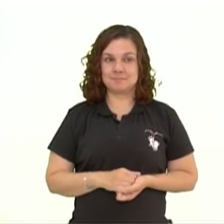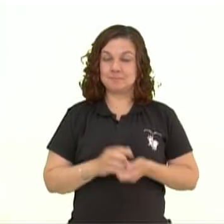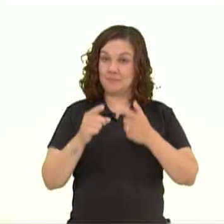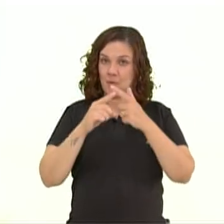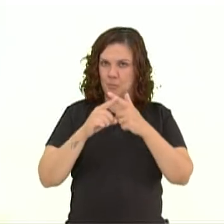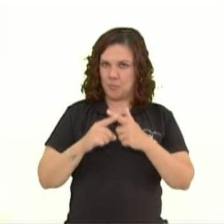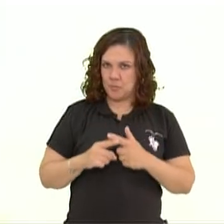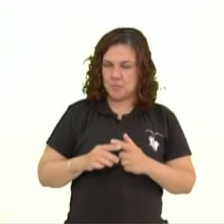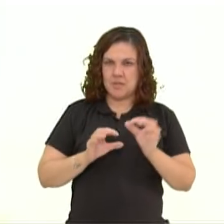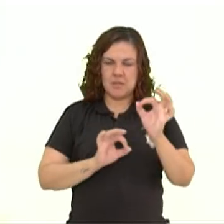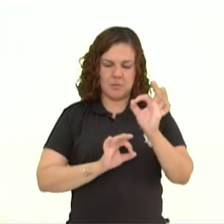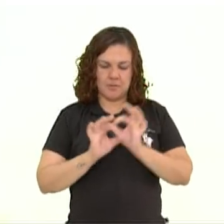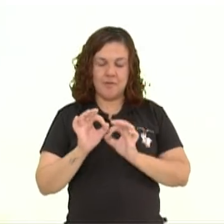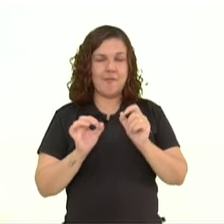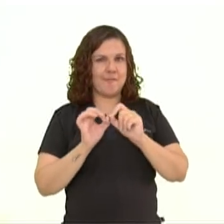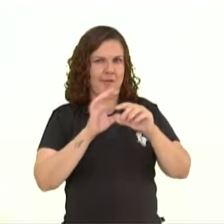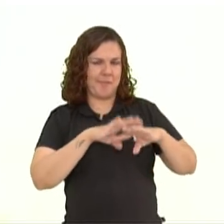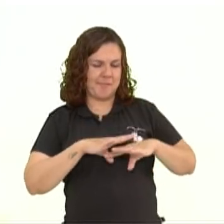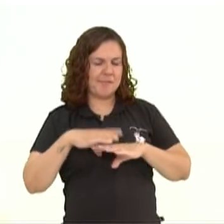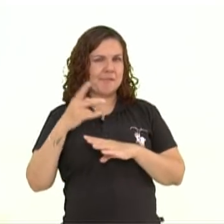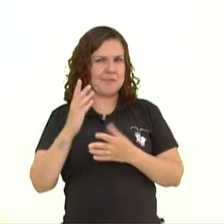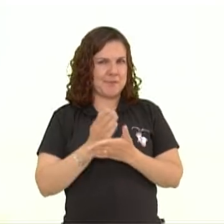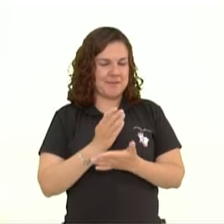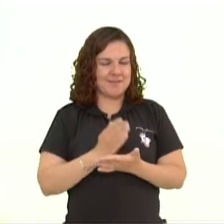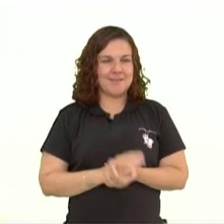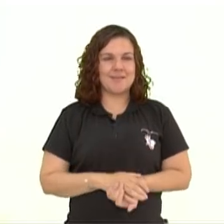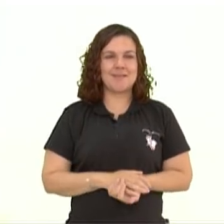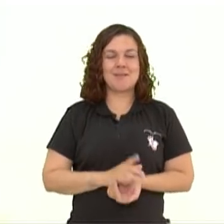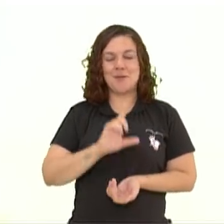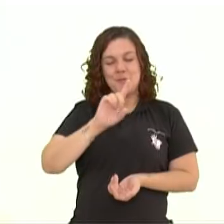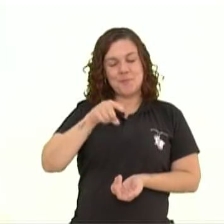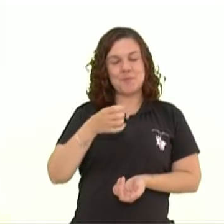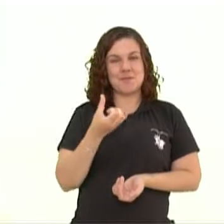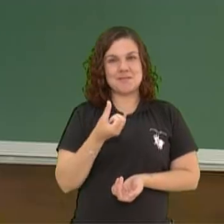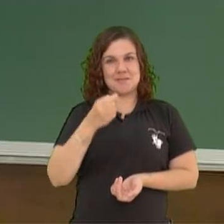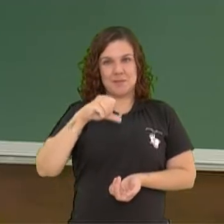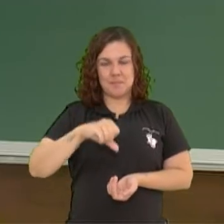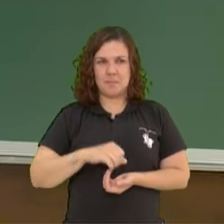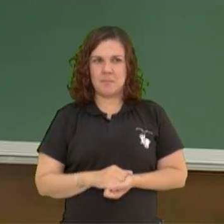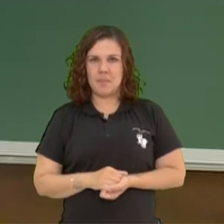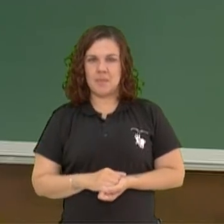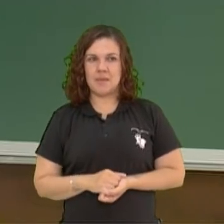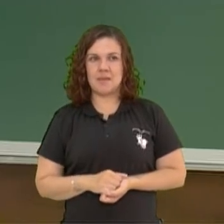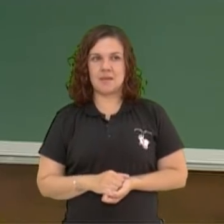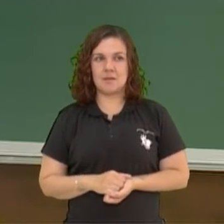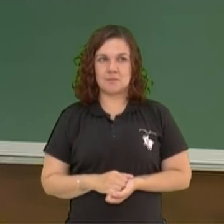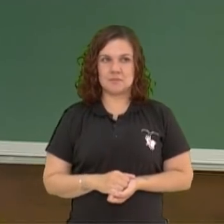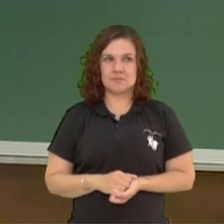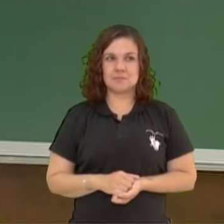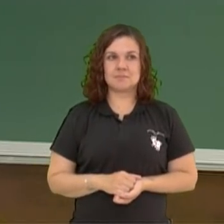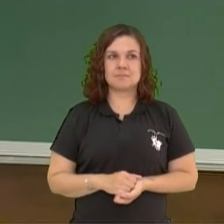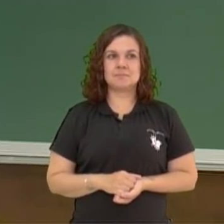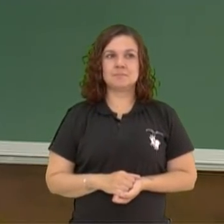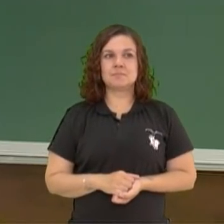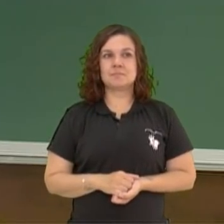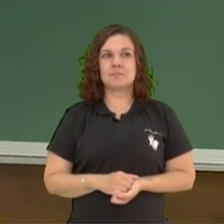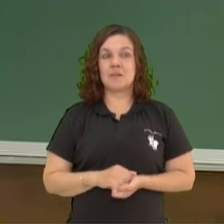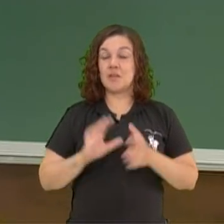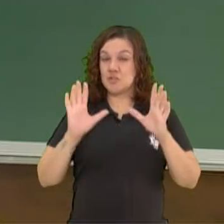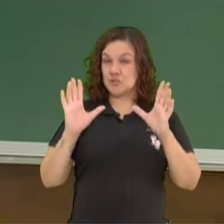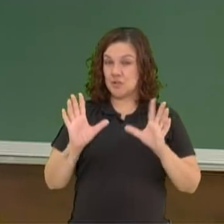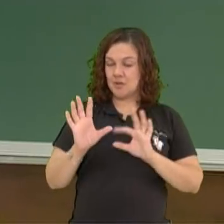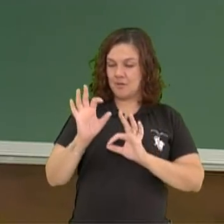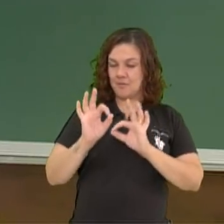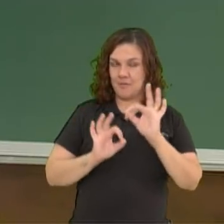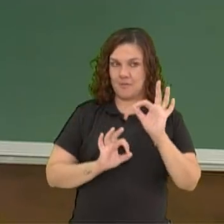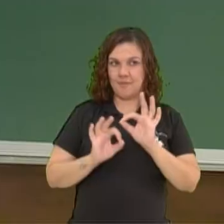Multiplica lá certinho, faça a continha aí no caderno. Vai dar lá 1,69. Continuando com a nossa conta, nós já realizamos